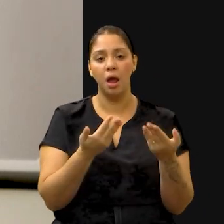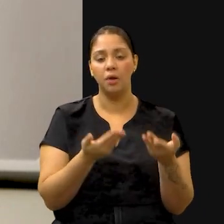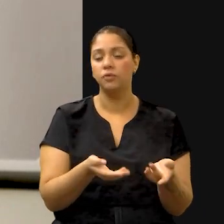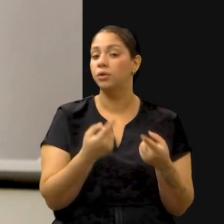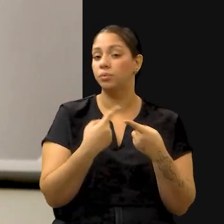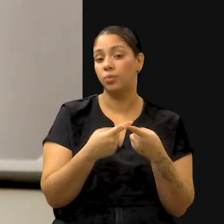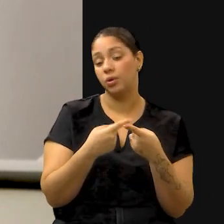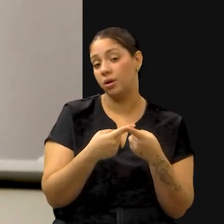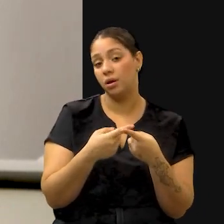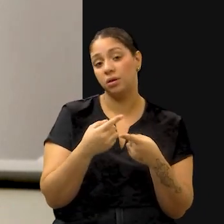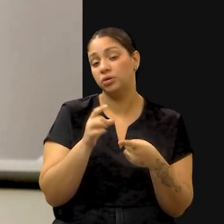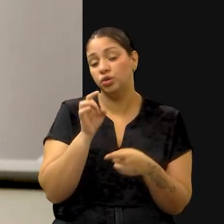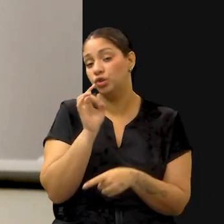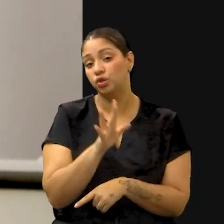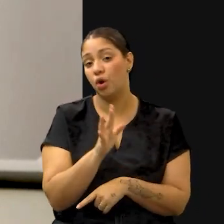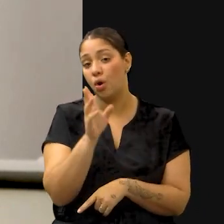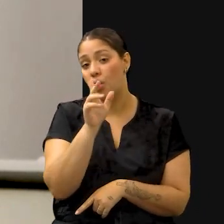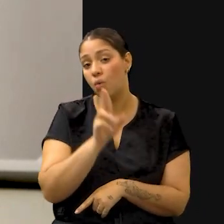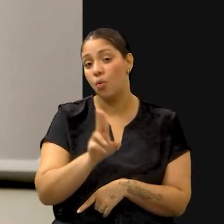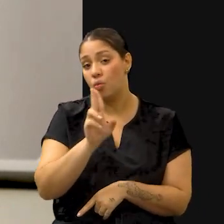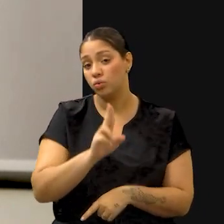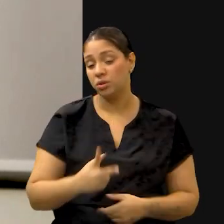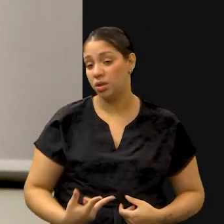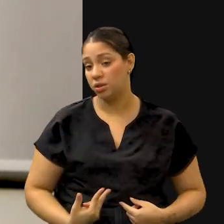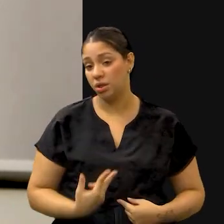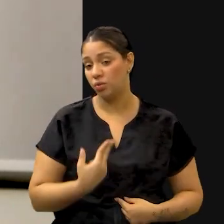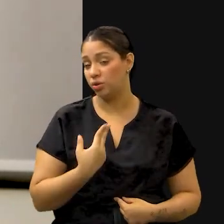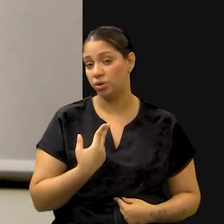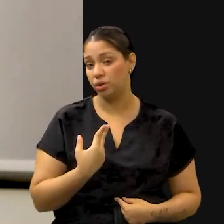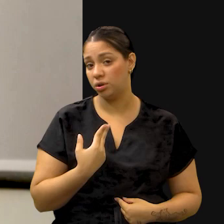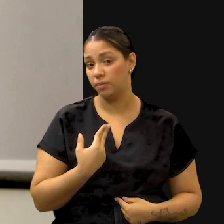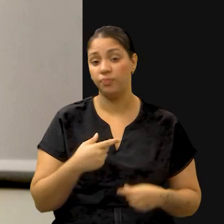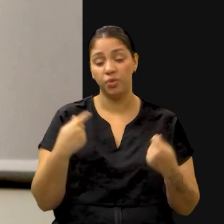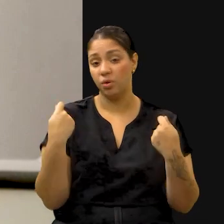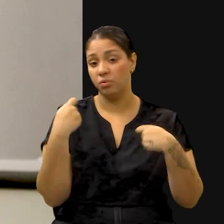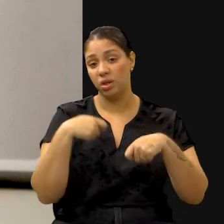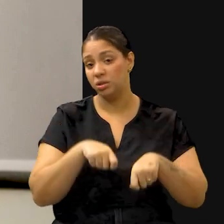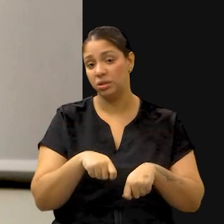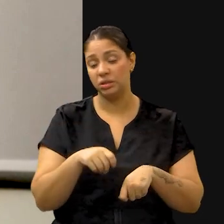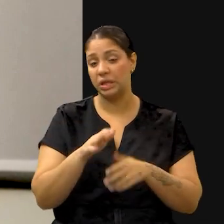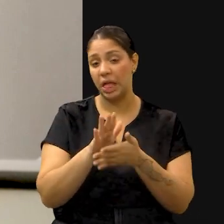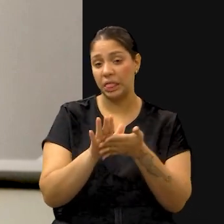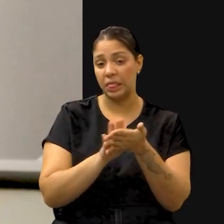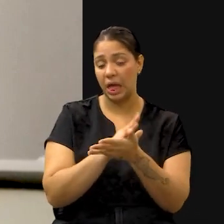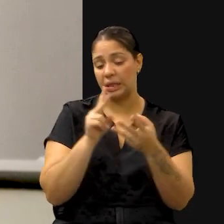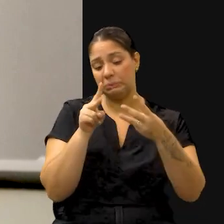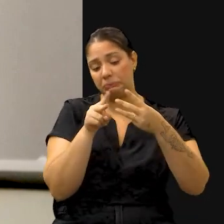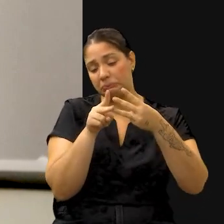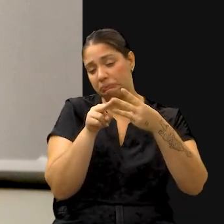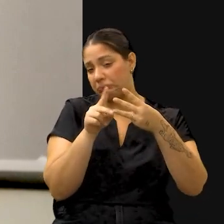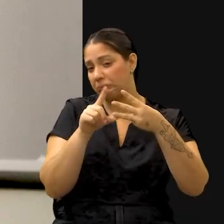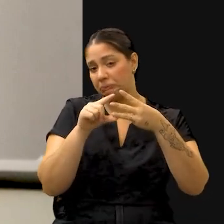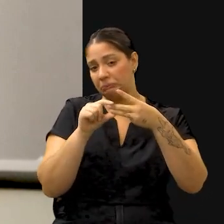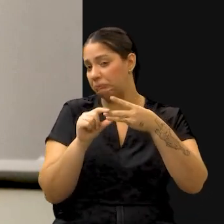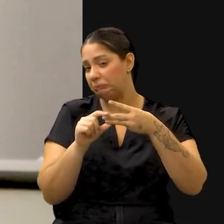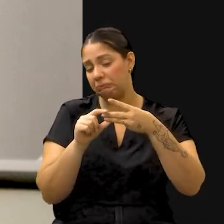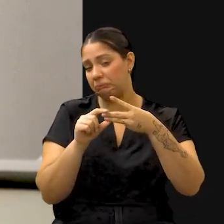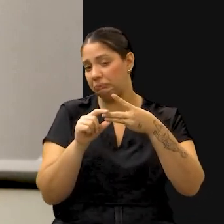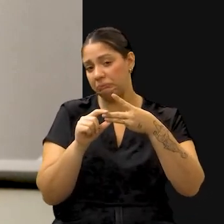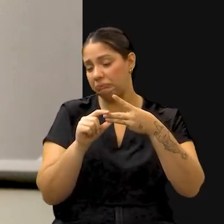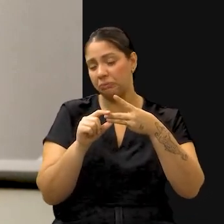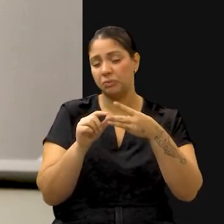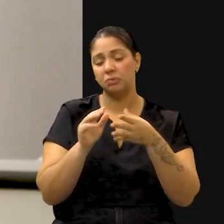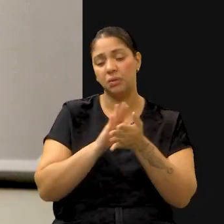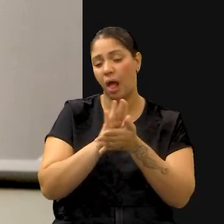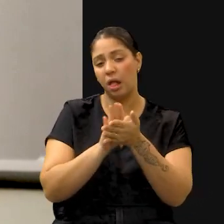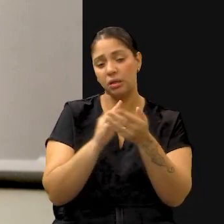Então, muitos casos são tratados exclusivamente só com cirurgia, e o paciente não precisa fazer nenhum outro tipo de tratamento,